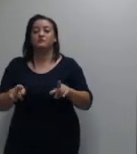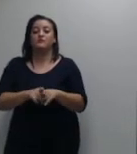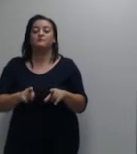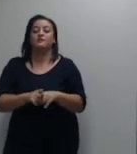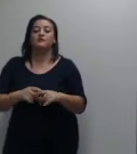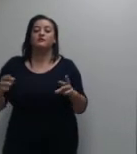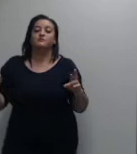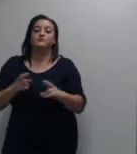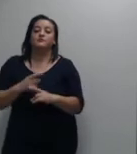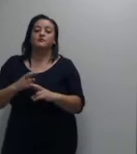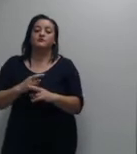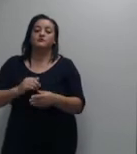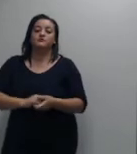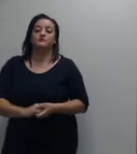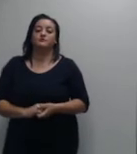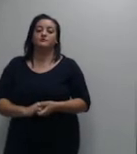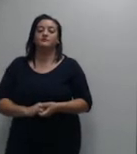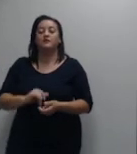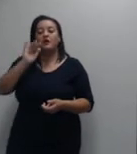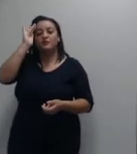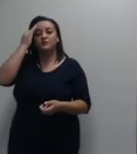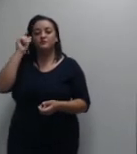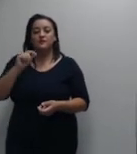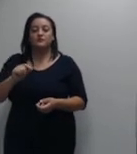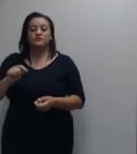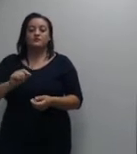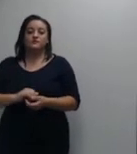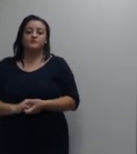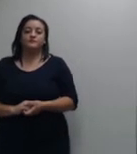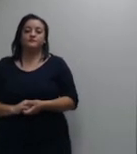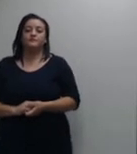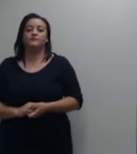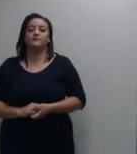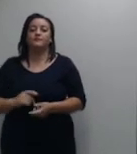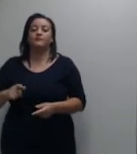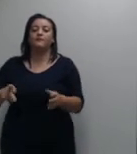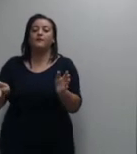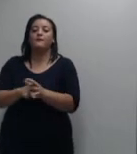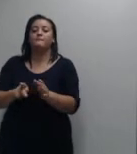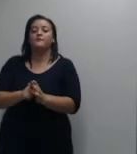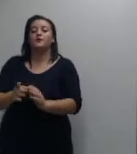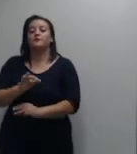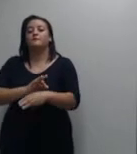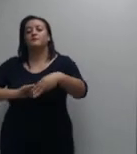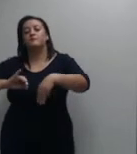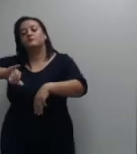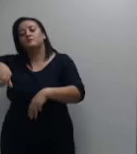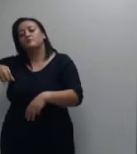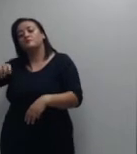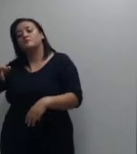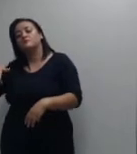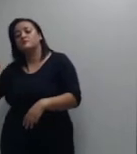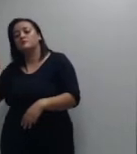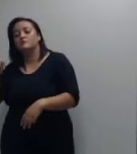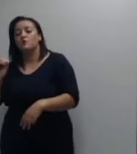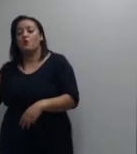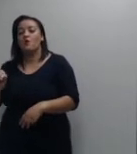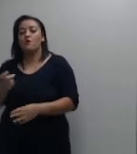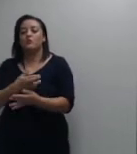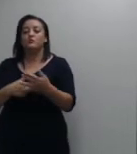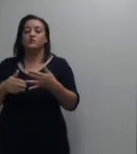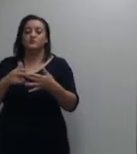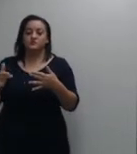trazendo entendimento do próprio Ministro João Otávio de Noronha no Agravo